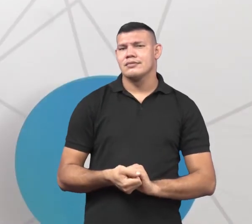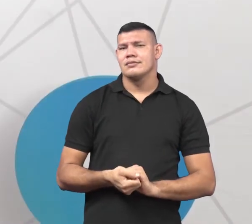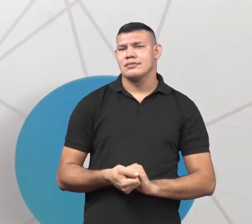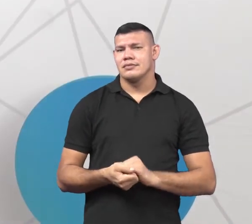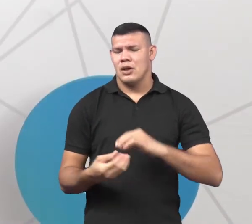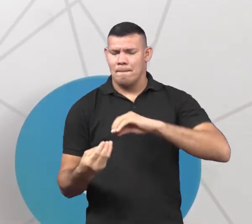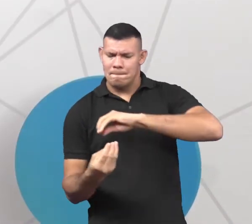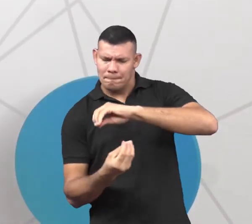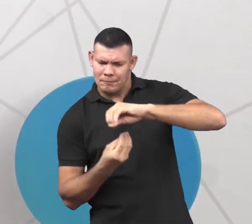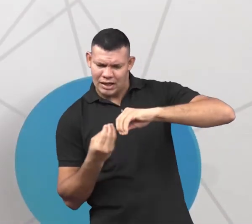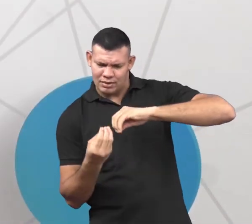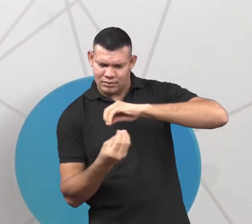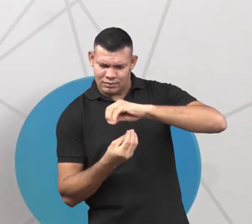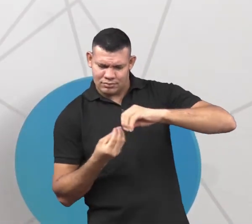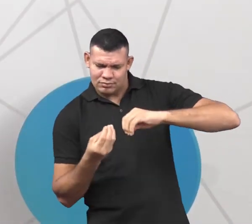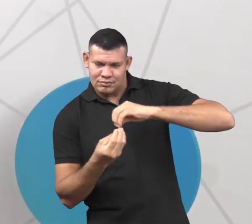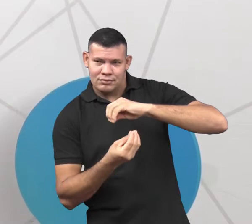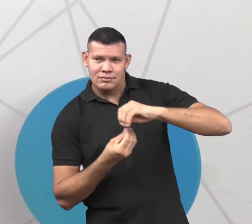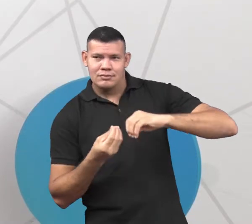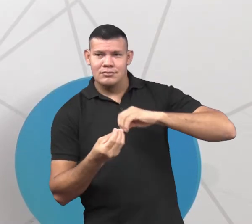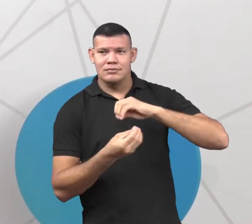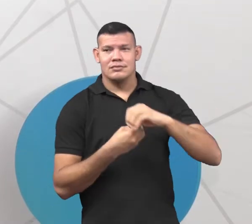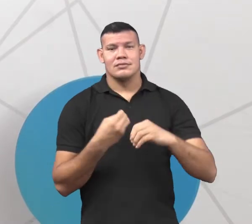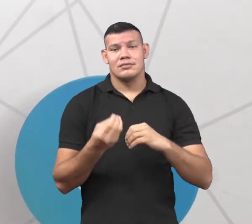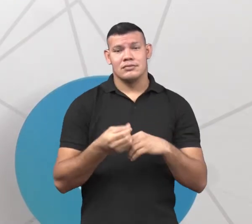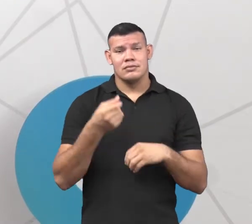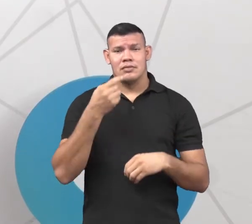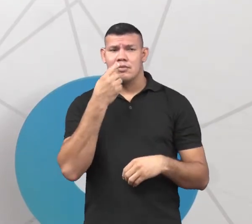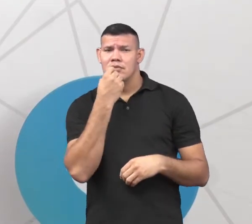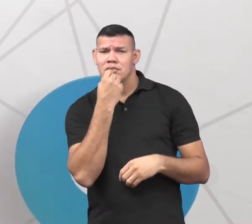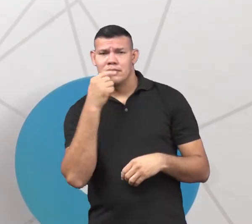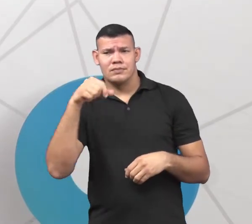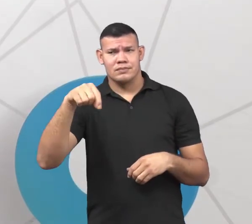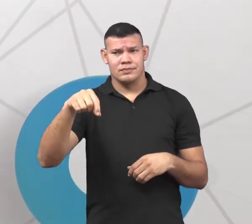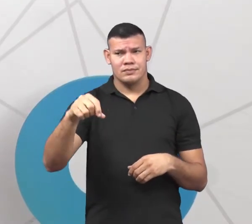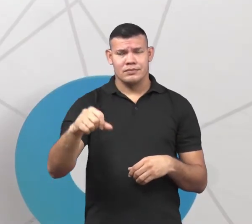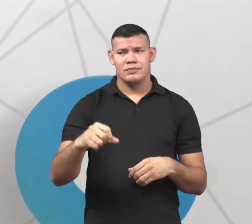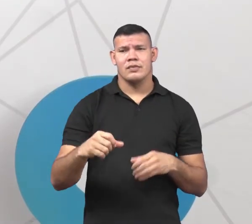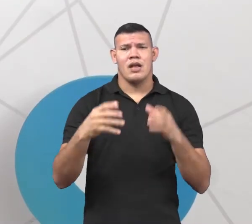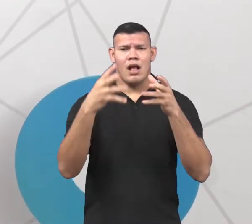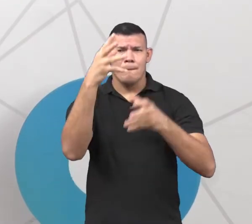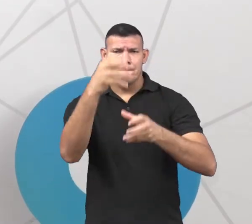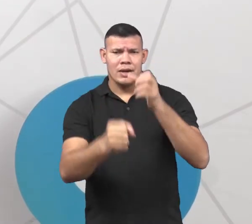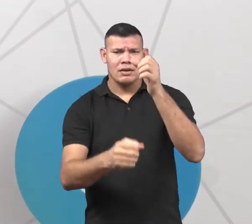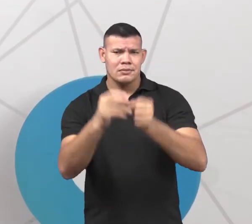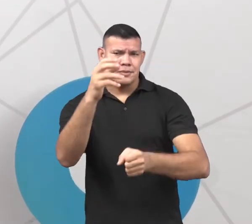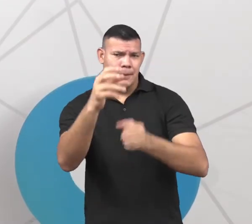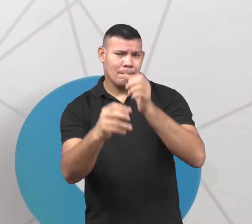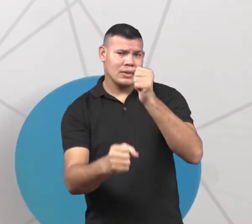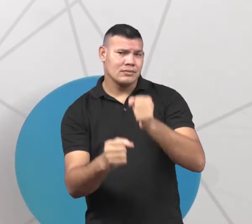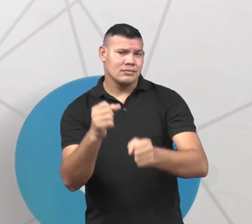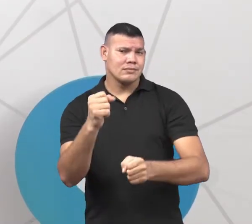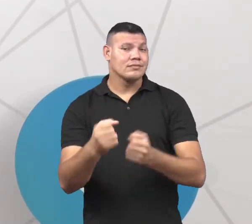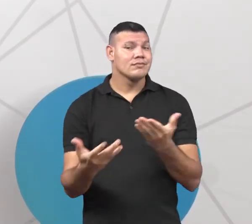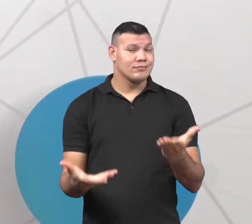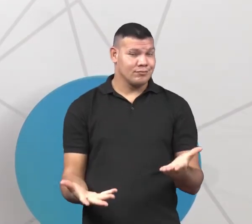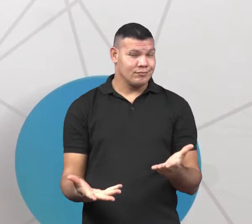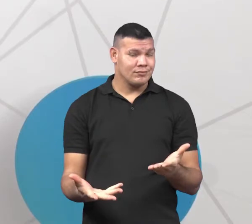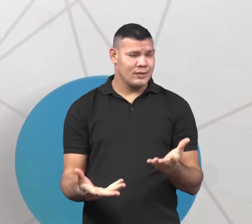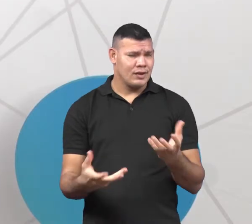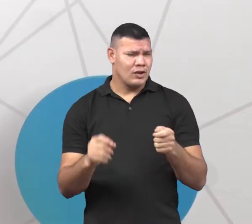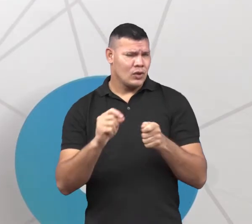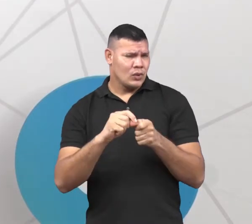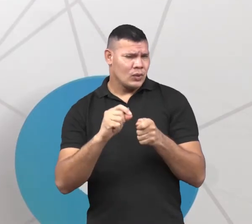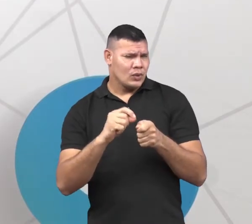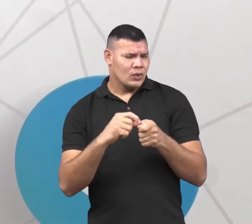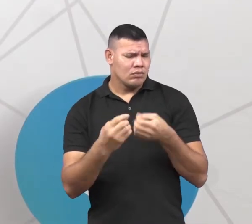significa misturar, certo? Por isso, mescle com sal, leite. Está bem, pessoal? Então vejam, aí no modo de